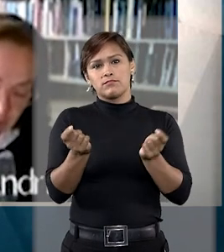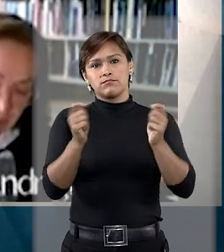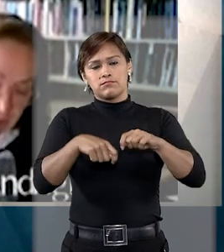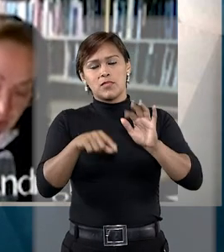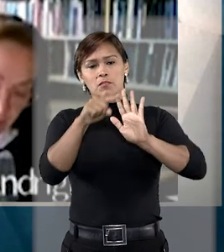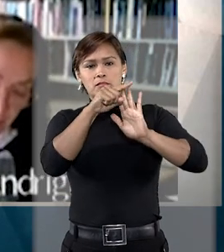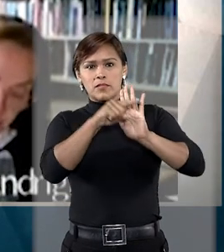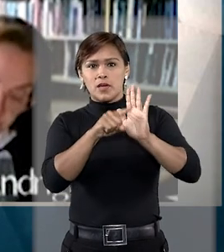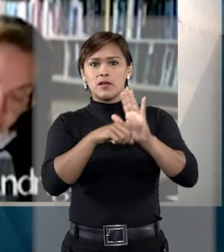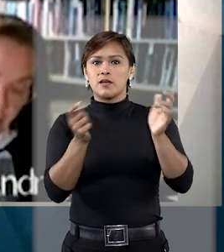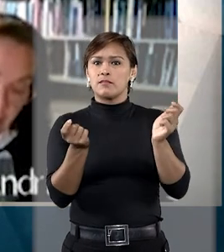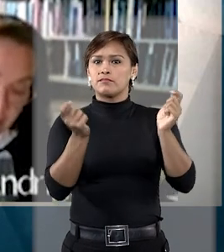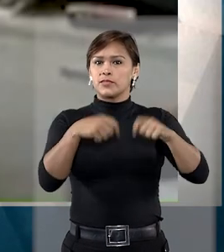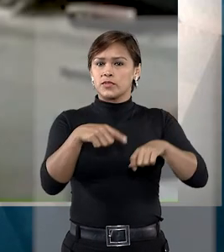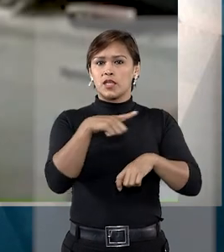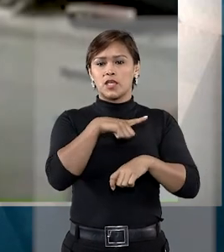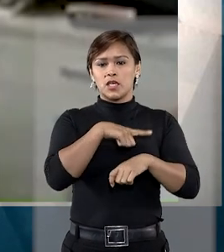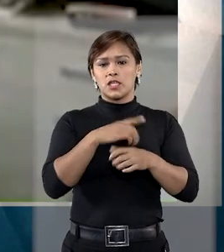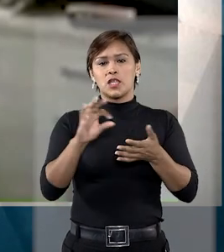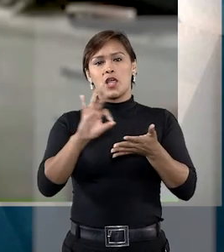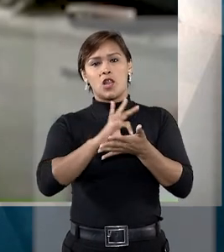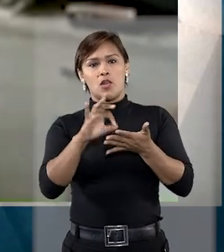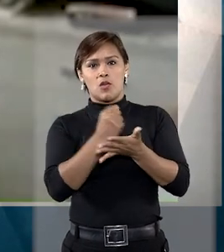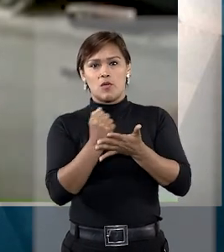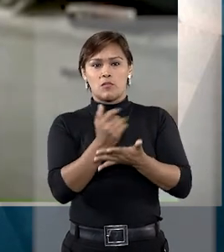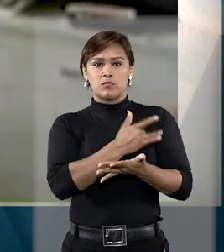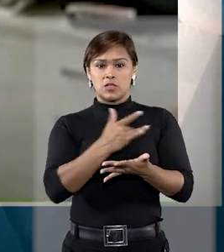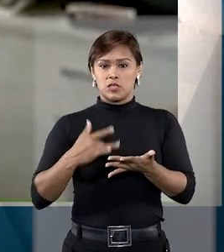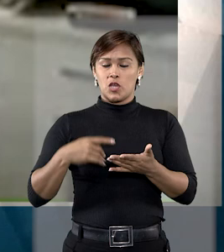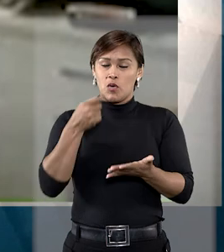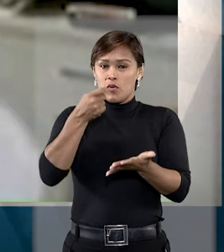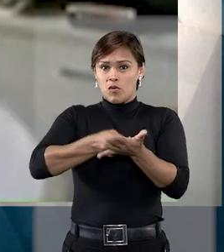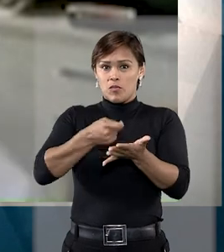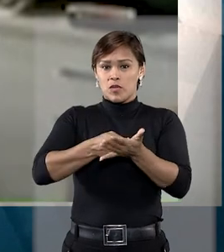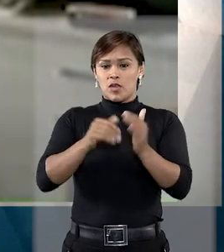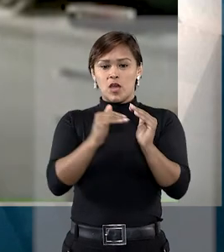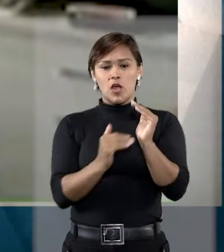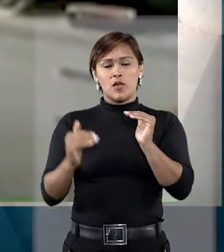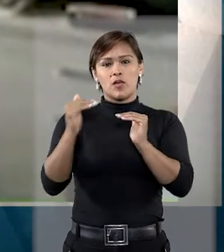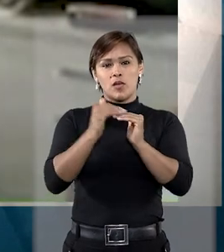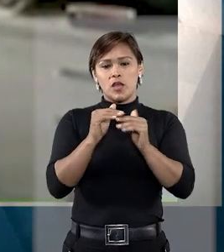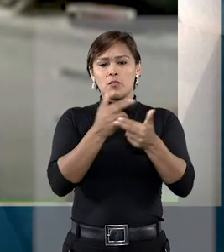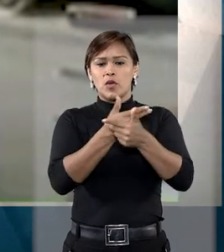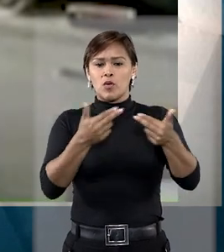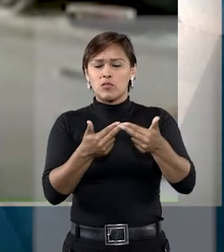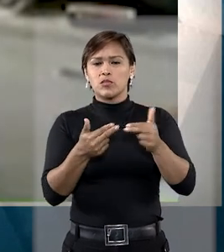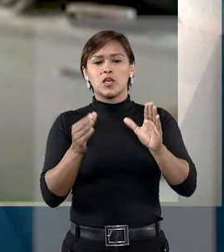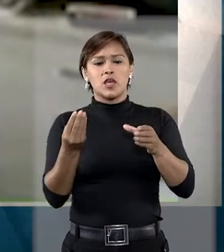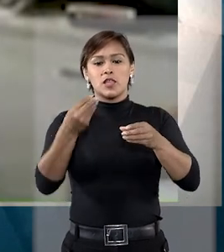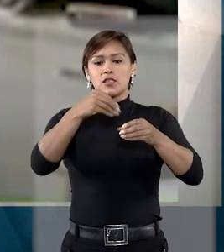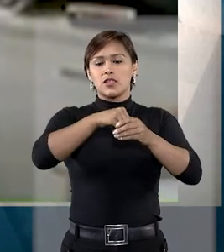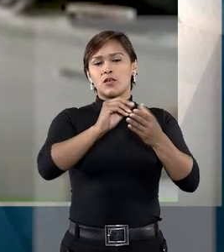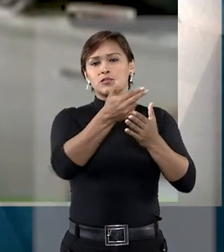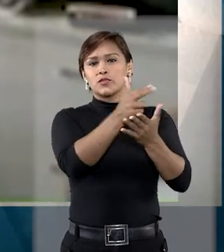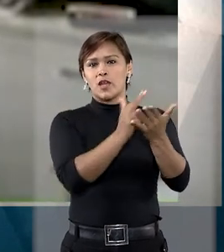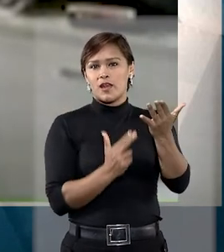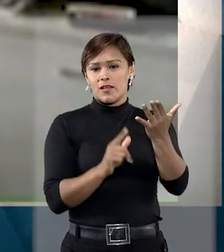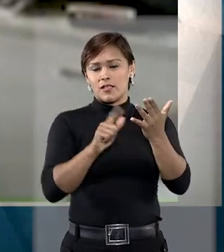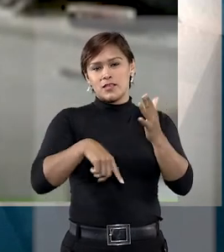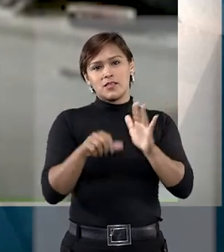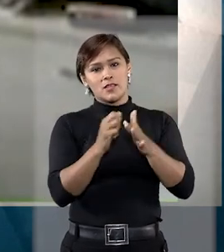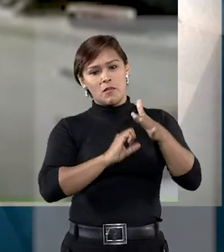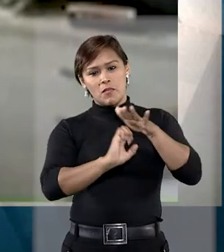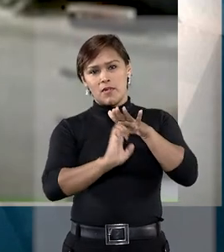a definição sobre a possibilidade de os planos de saúde serem obrigados a cobrir procedimentos não incluídos na relação